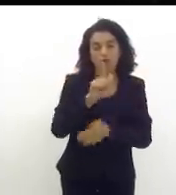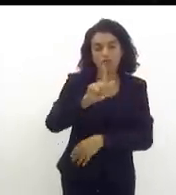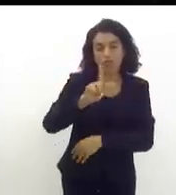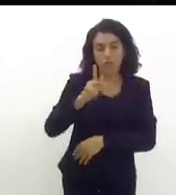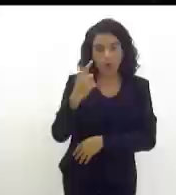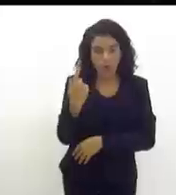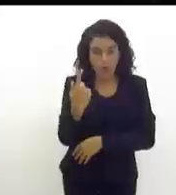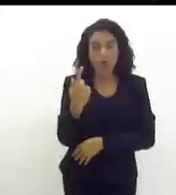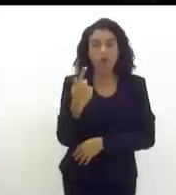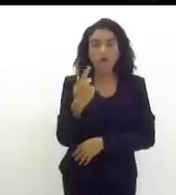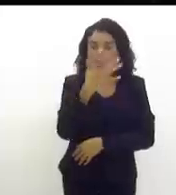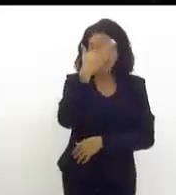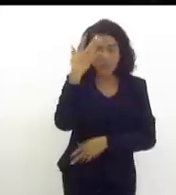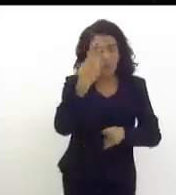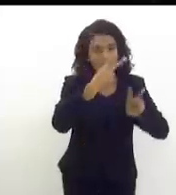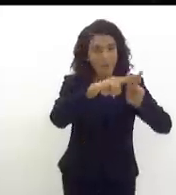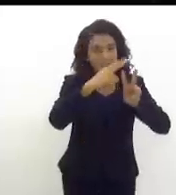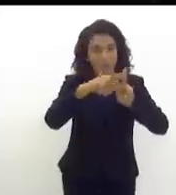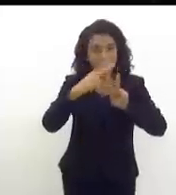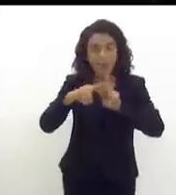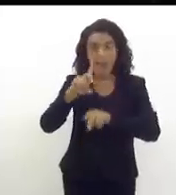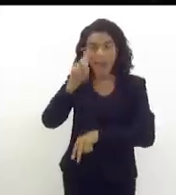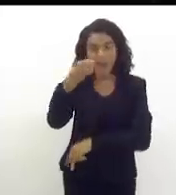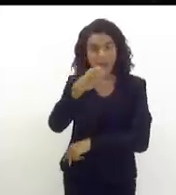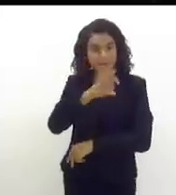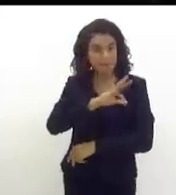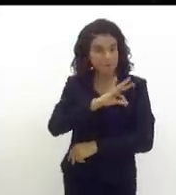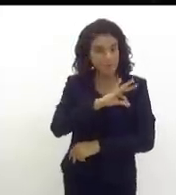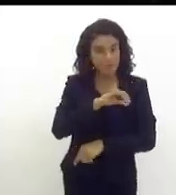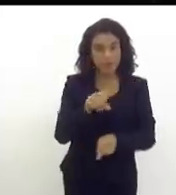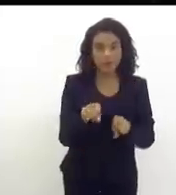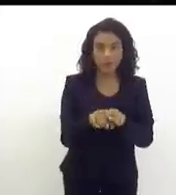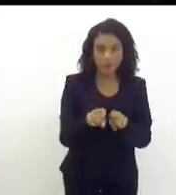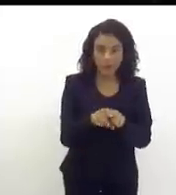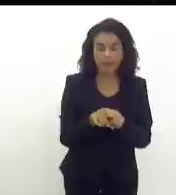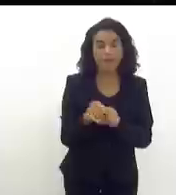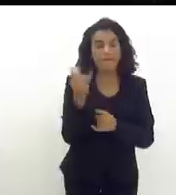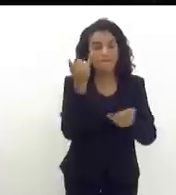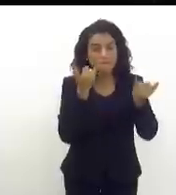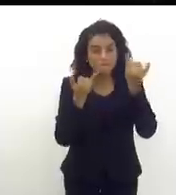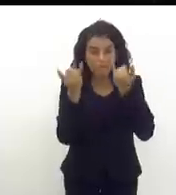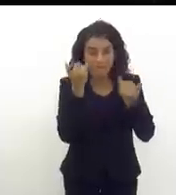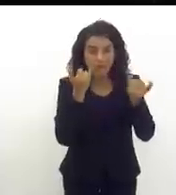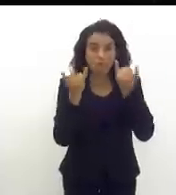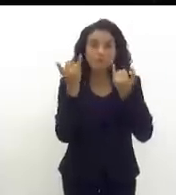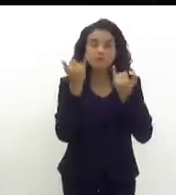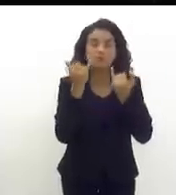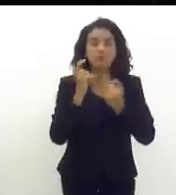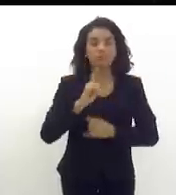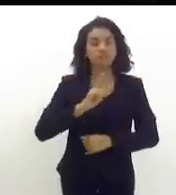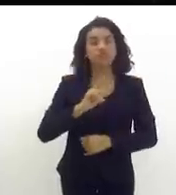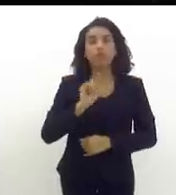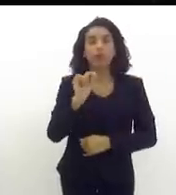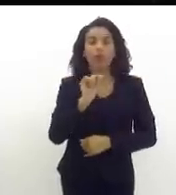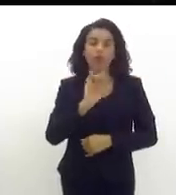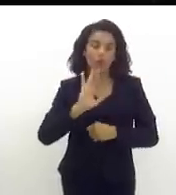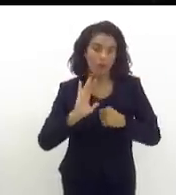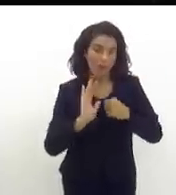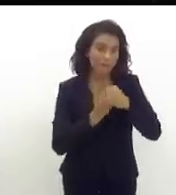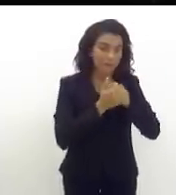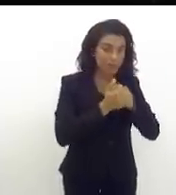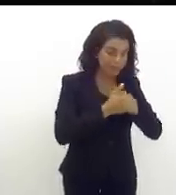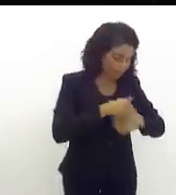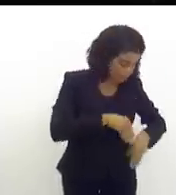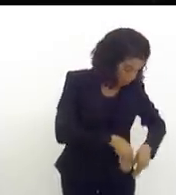presas um ex-policial segundo informações estava com um gabarito da